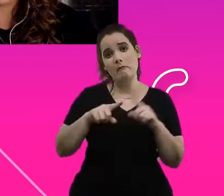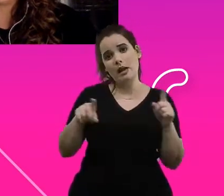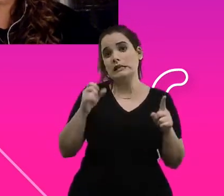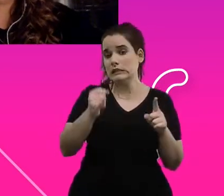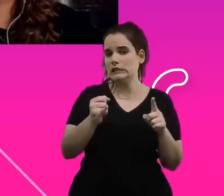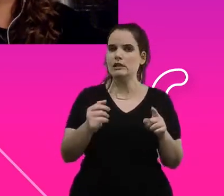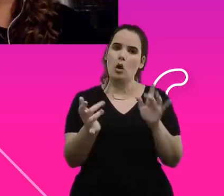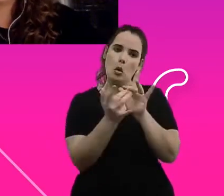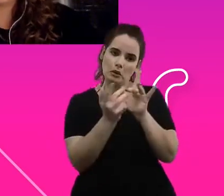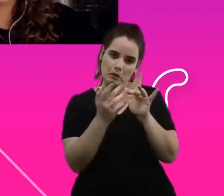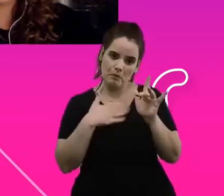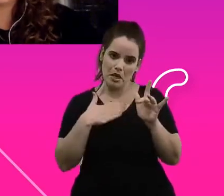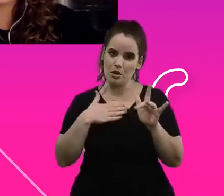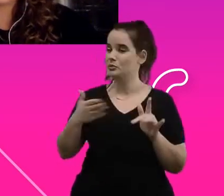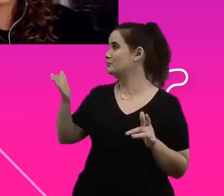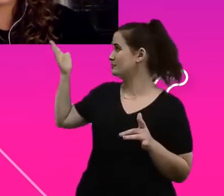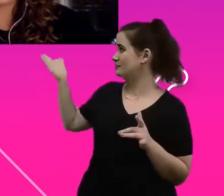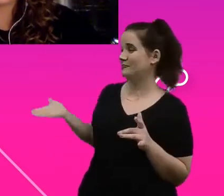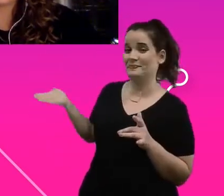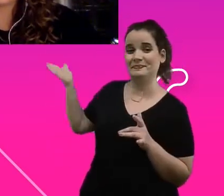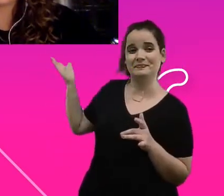podem contactar para